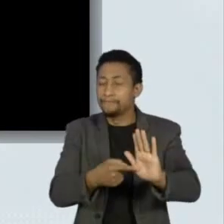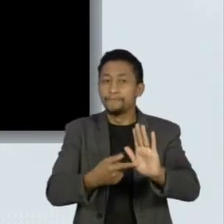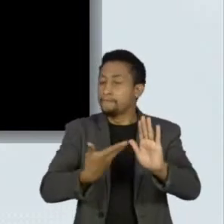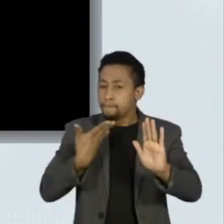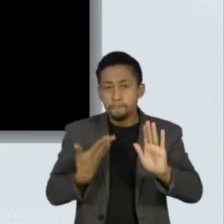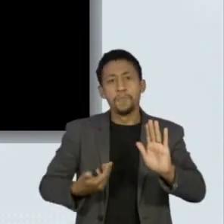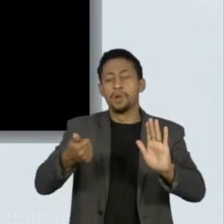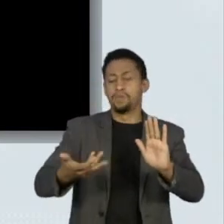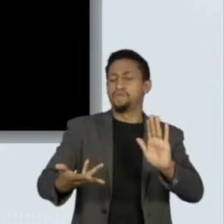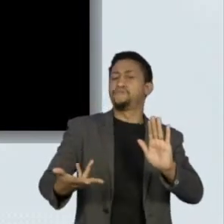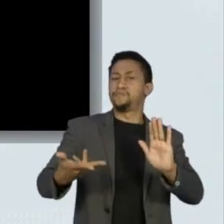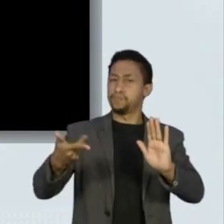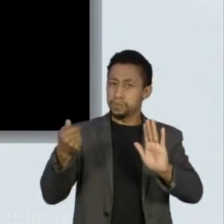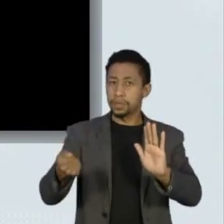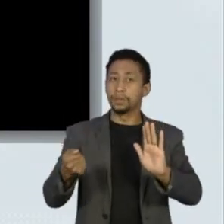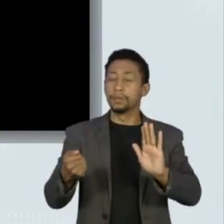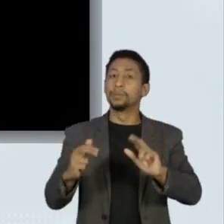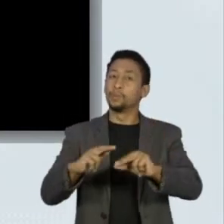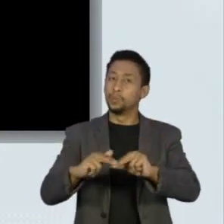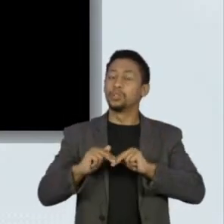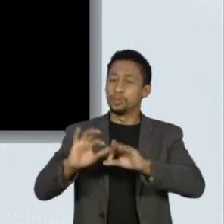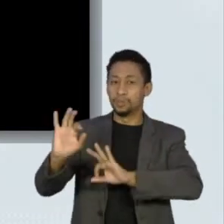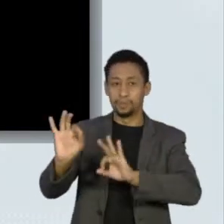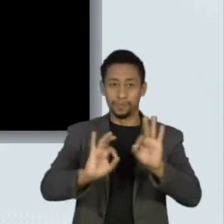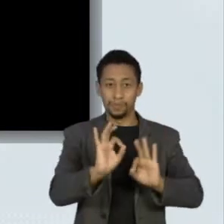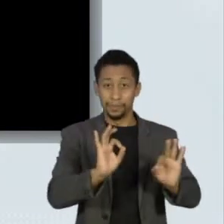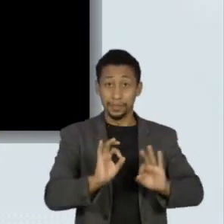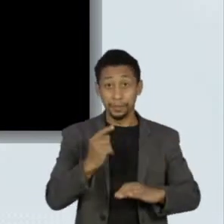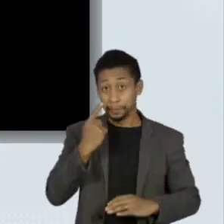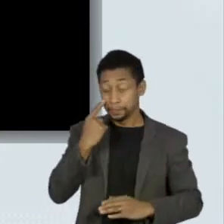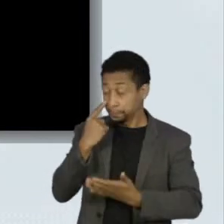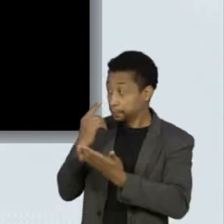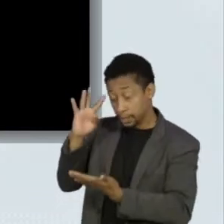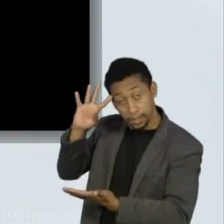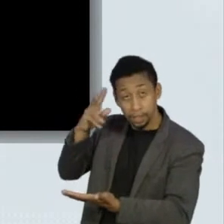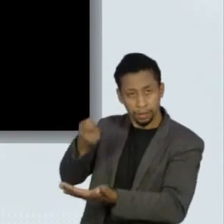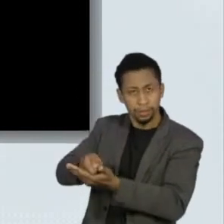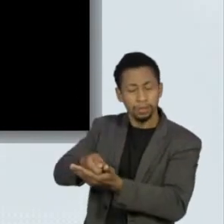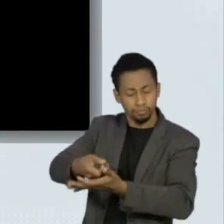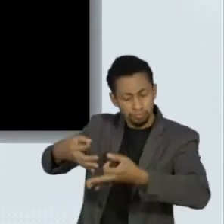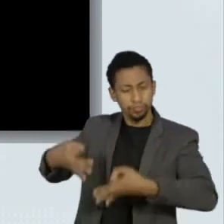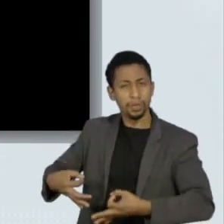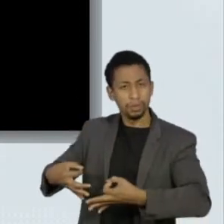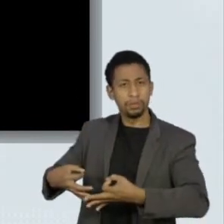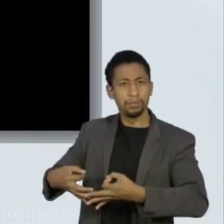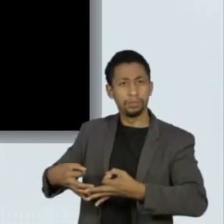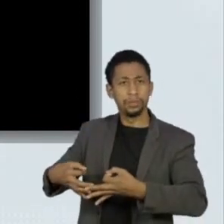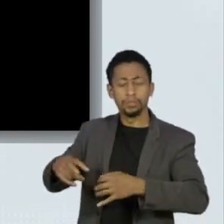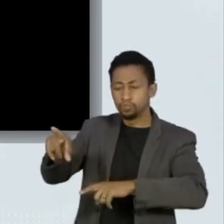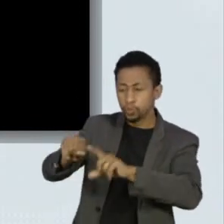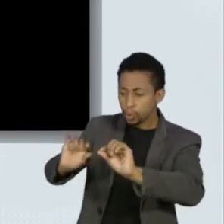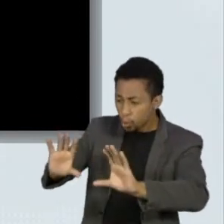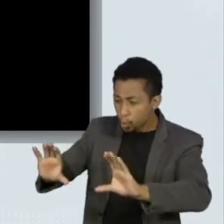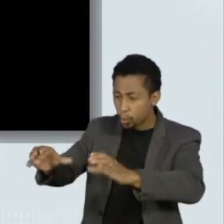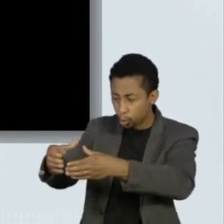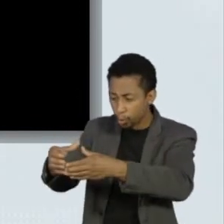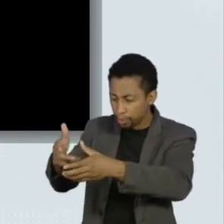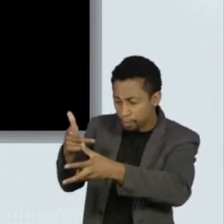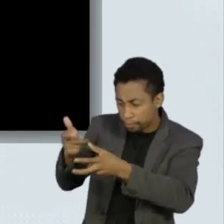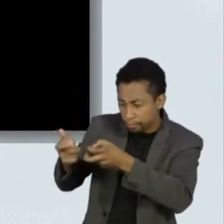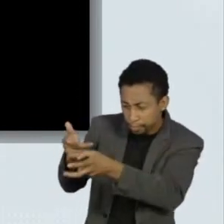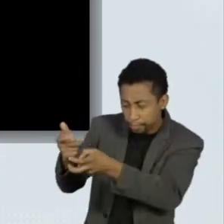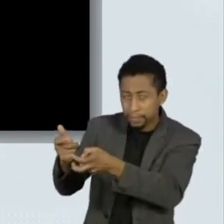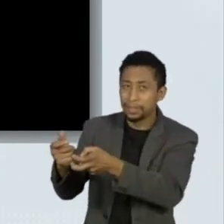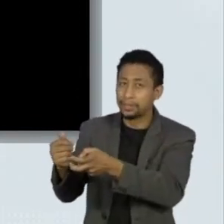eficiente. E essa foi a tônica. Então, essa foi uma decisão consciente. A gente estava sacrificando